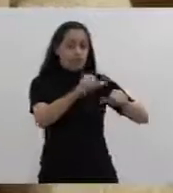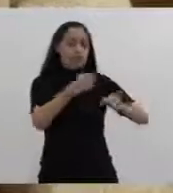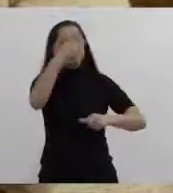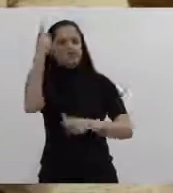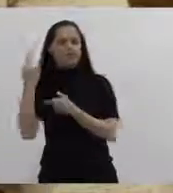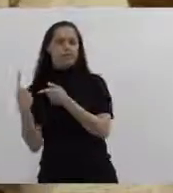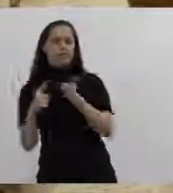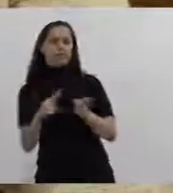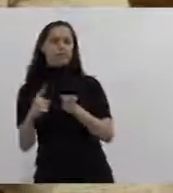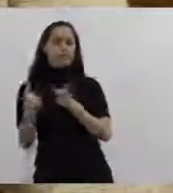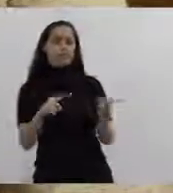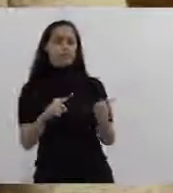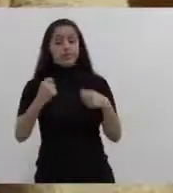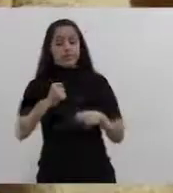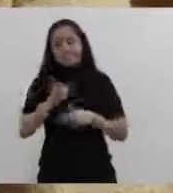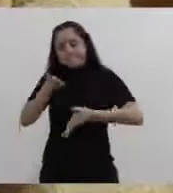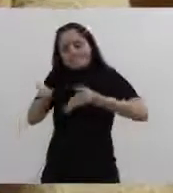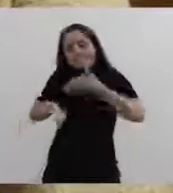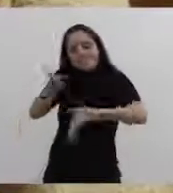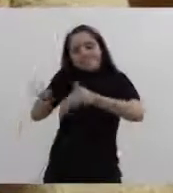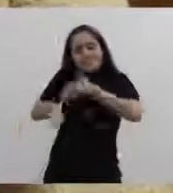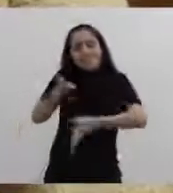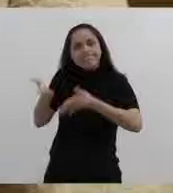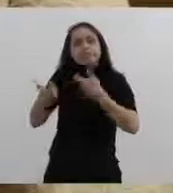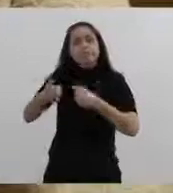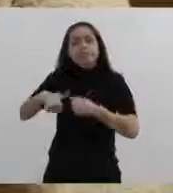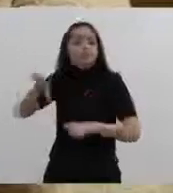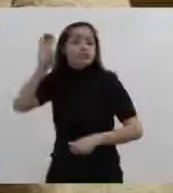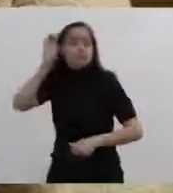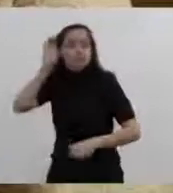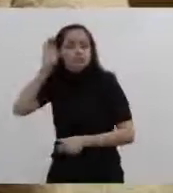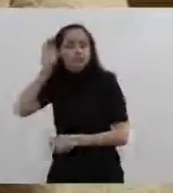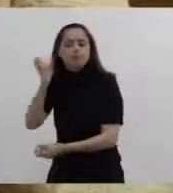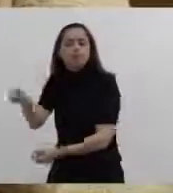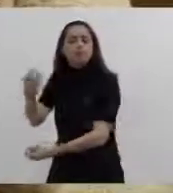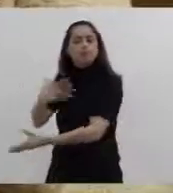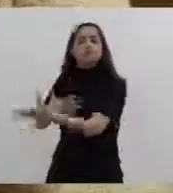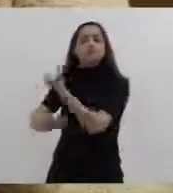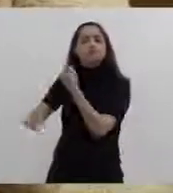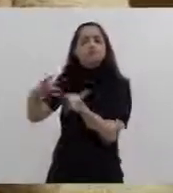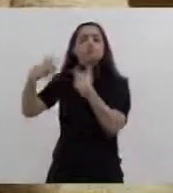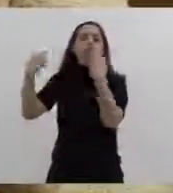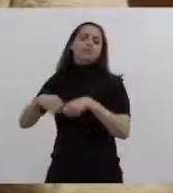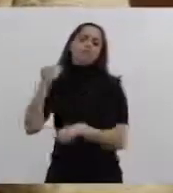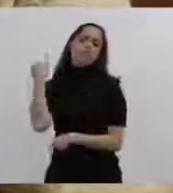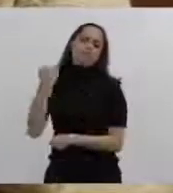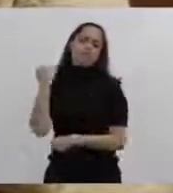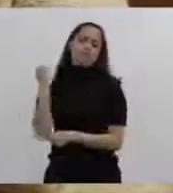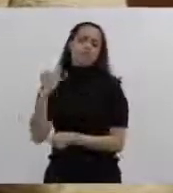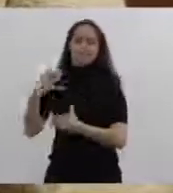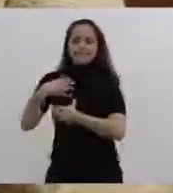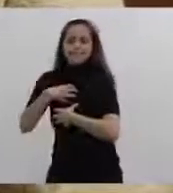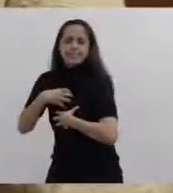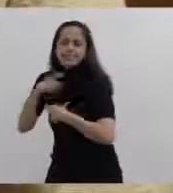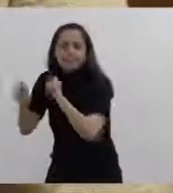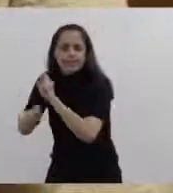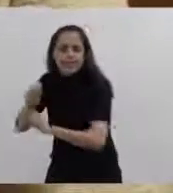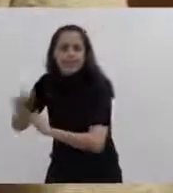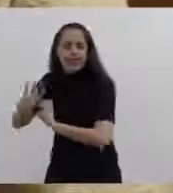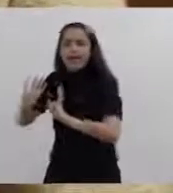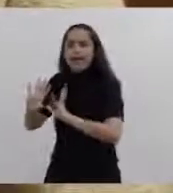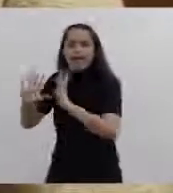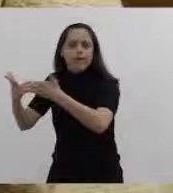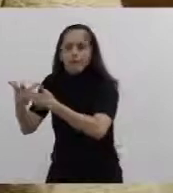visto e que não está sendo levado em conta. Maria José. Não há nenhuma mudança que não enfrente resistência. E